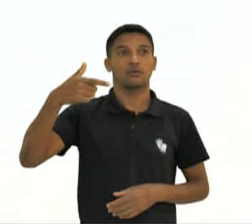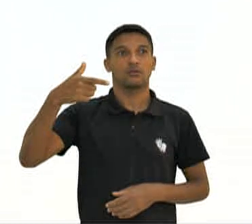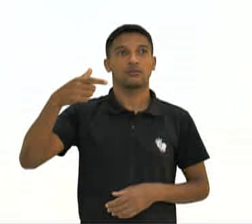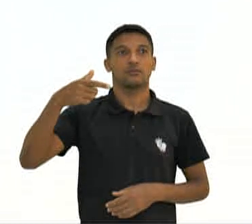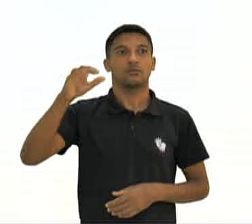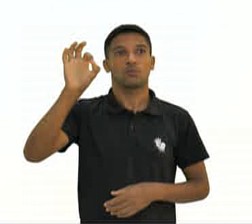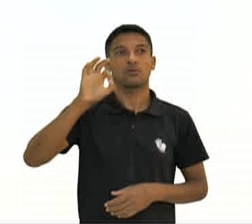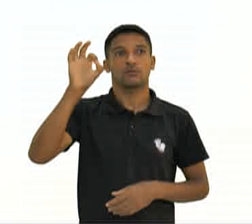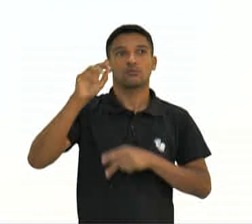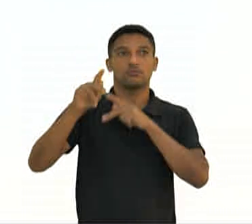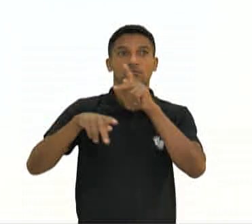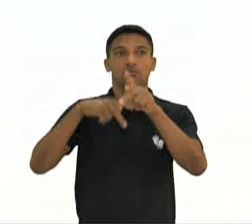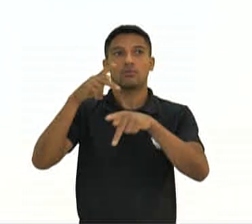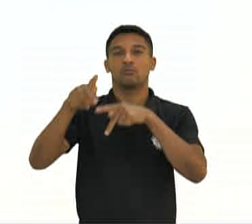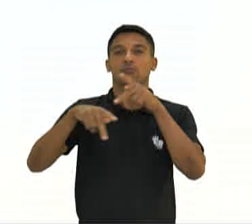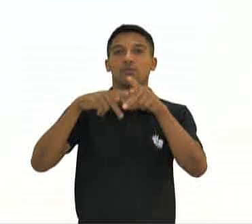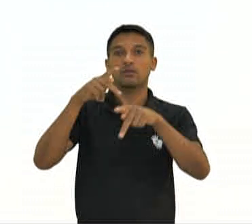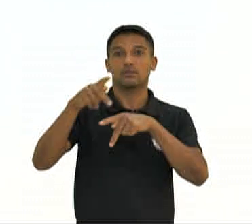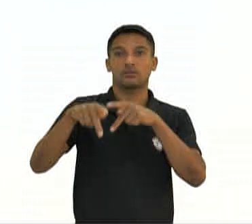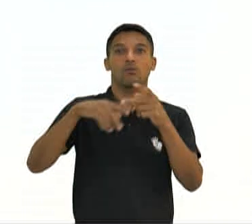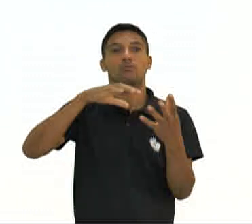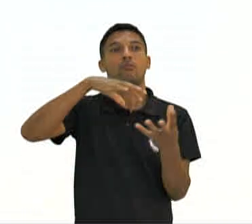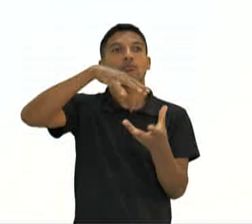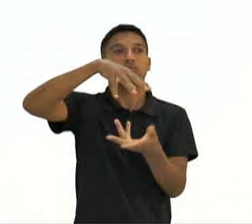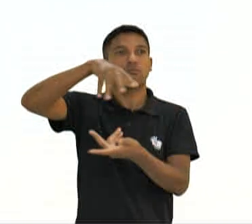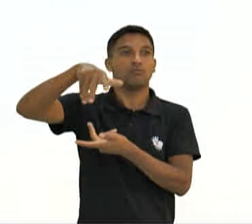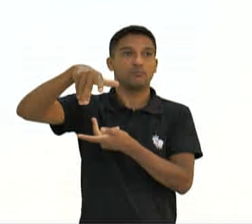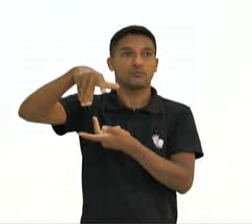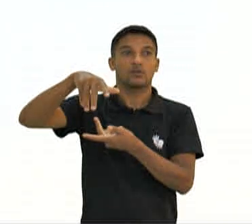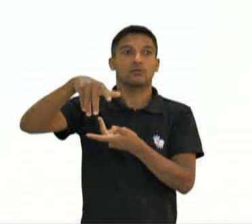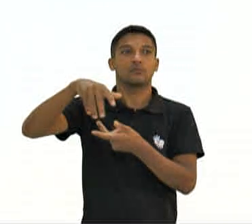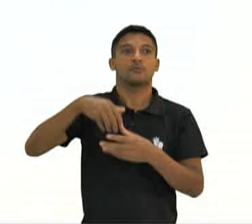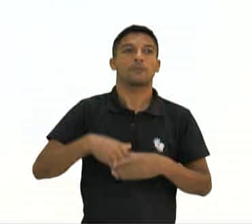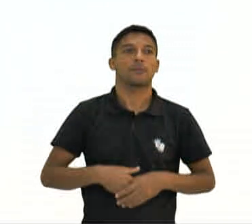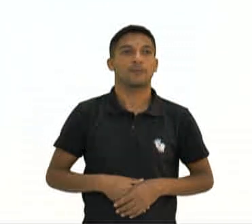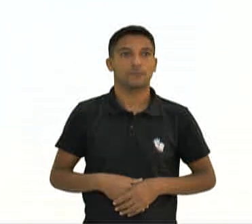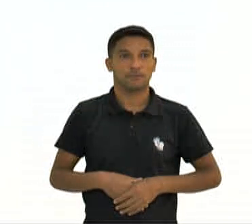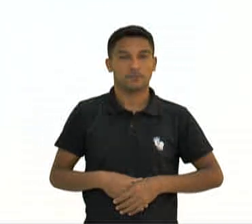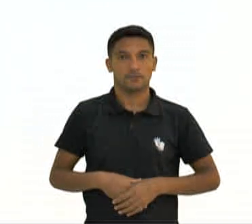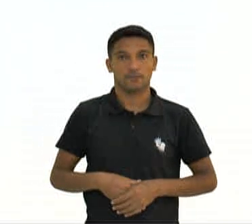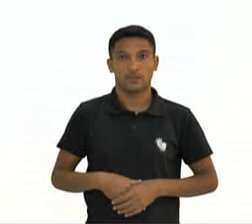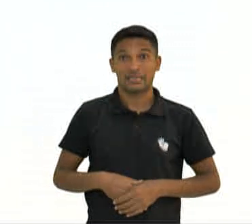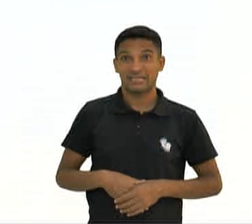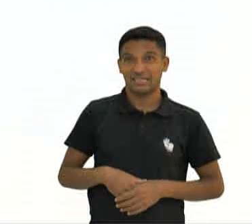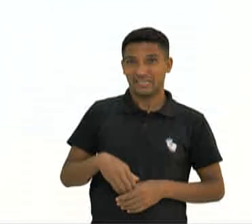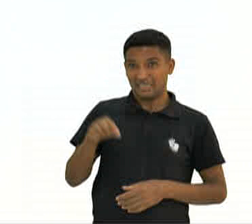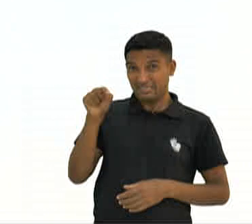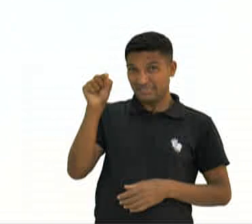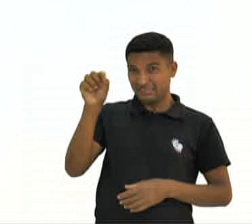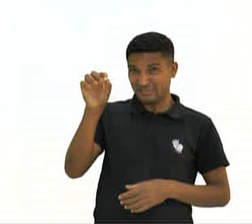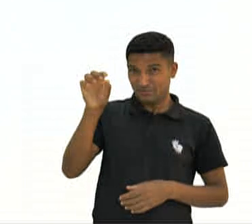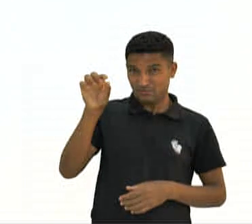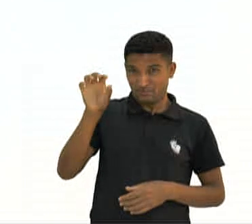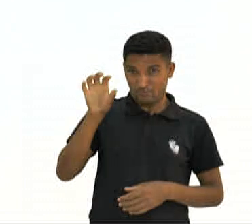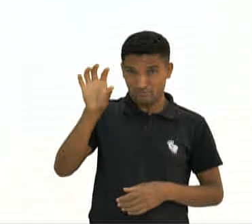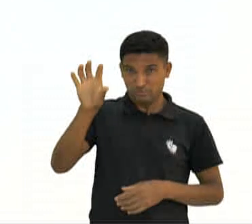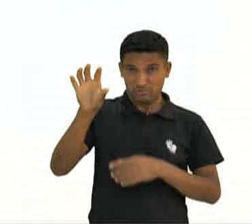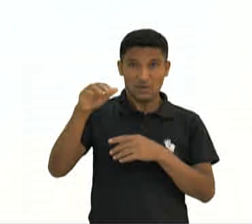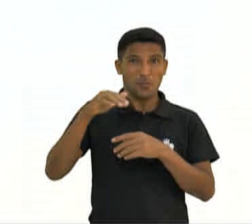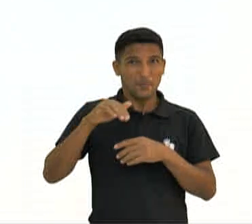no sul da Ásia. Sozinho, esse subcontinente é o mais populoso que todos os países europeus juntos, por exemplo.